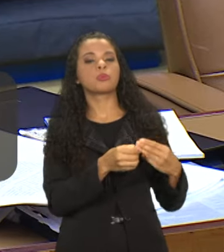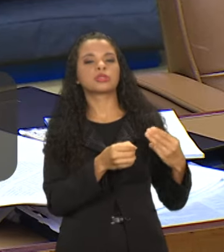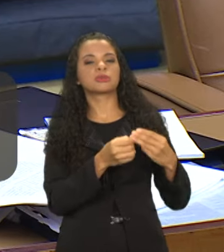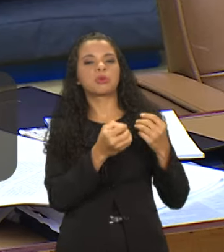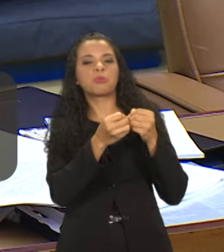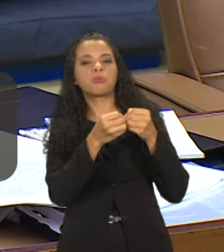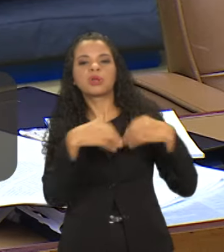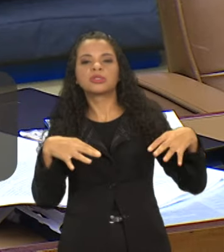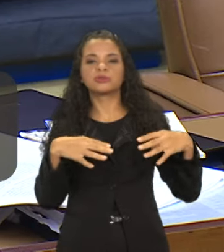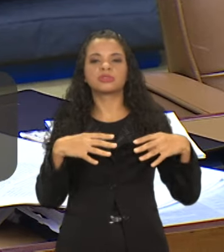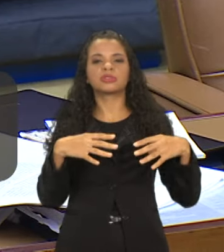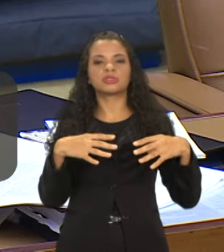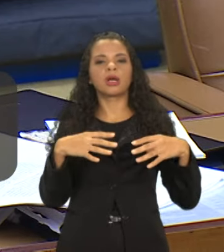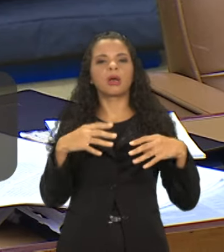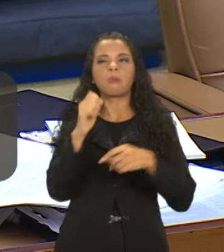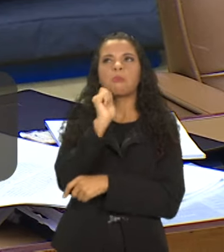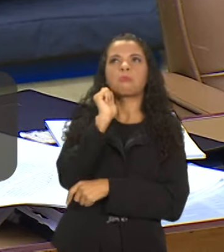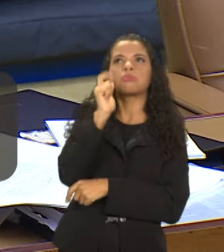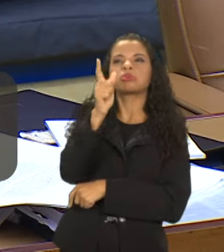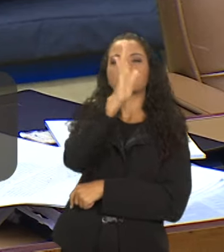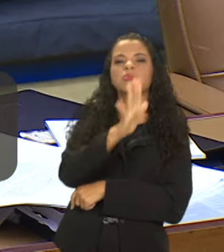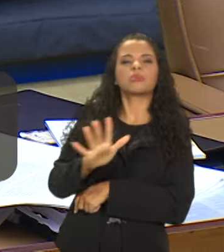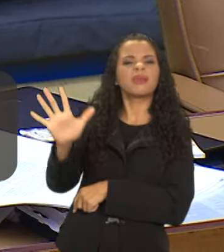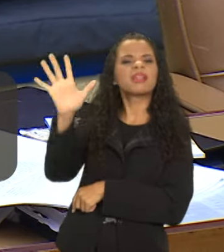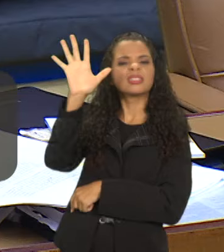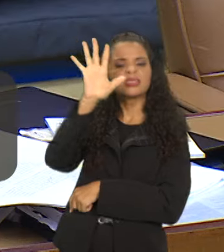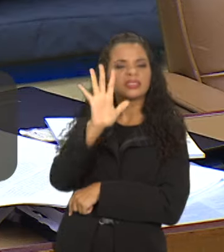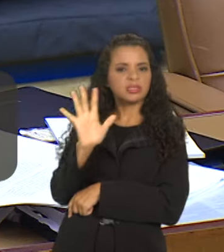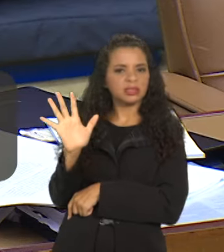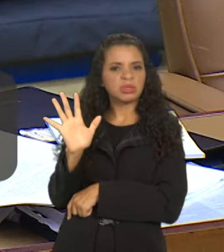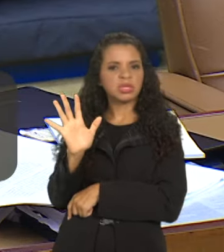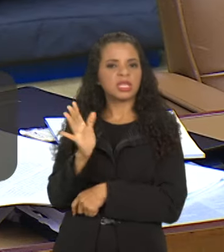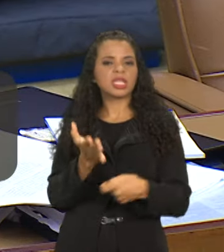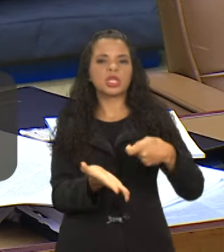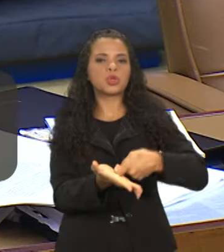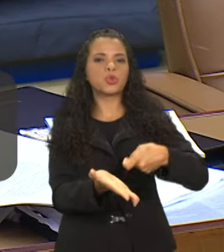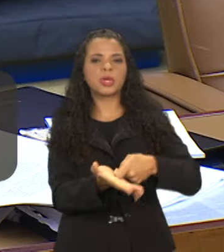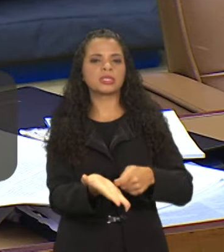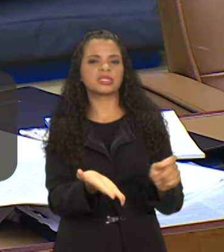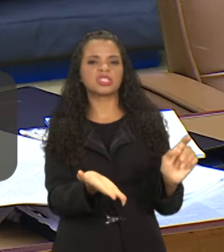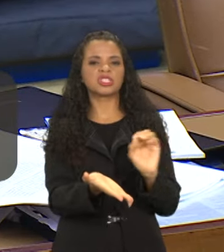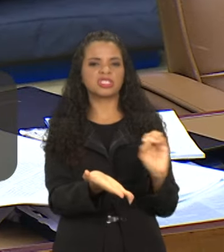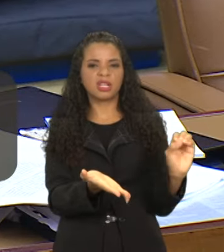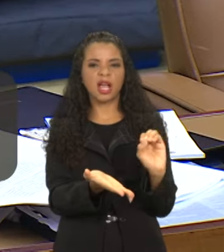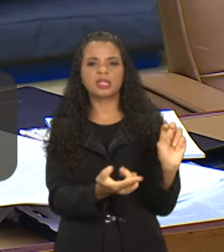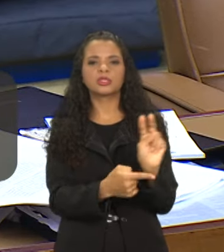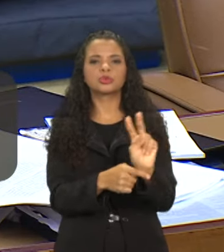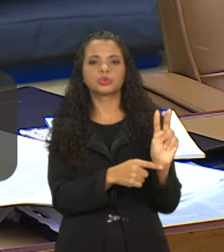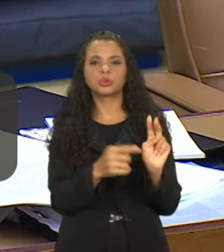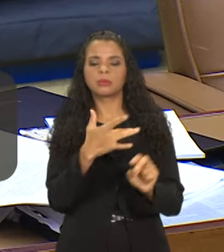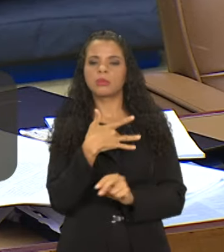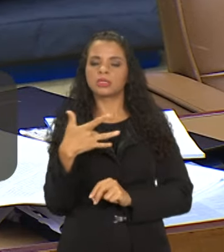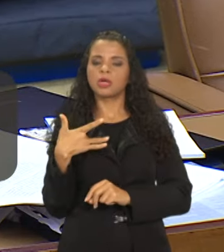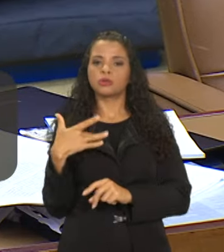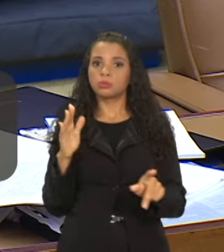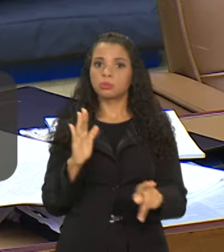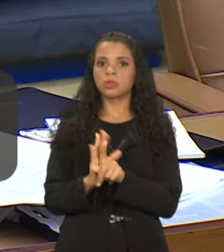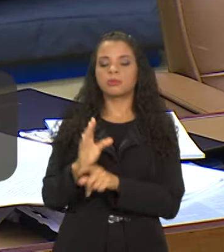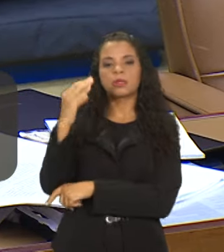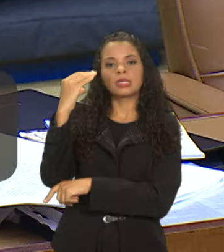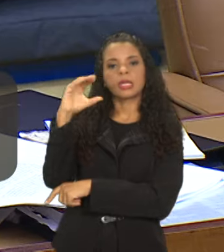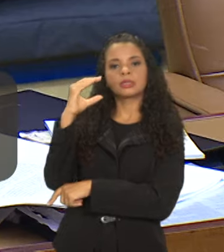país como um todo ao não exigir os cuidados essenciais que a ciência indica. Não sou eu que indico, não